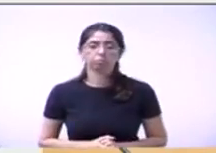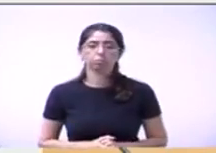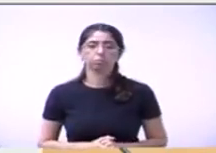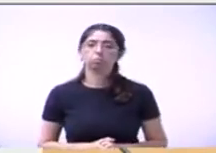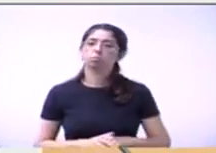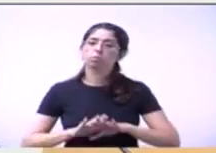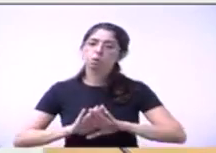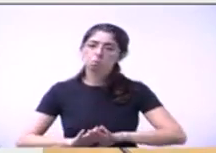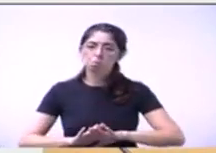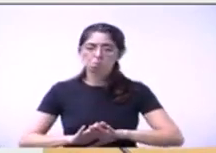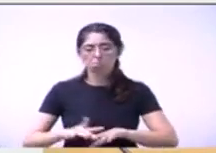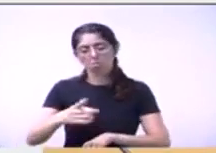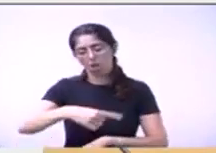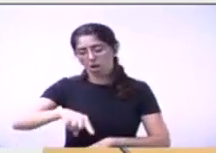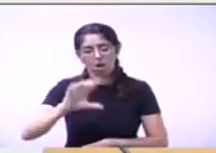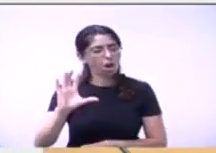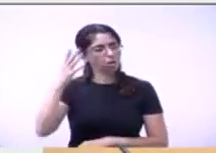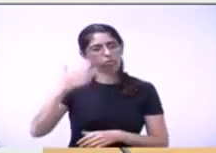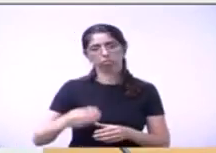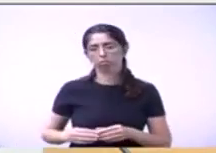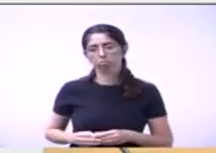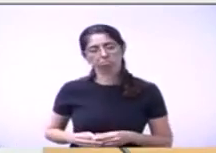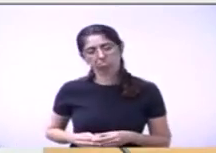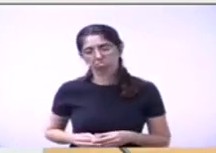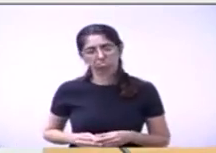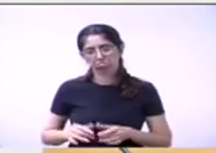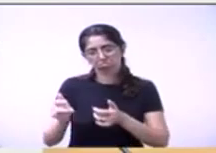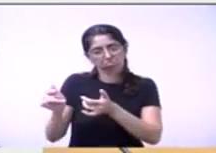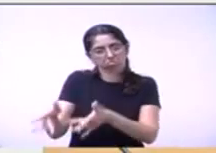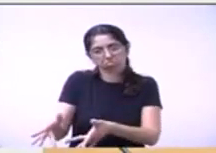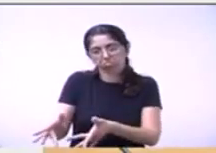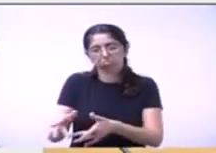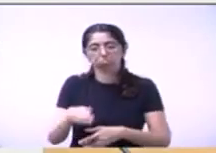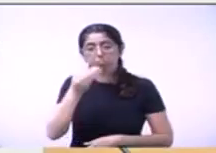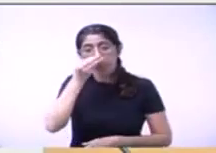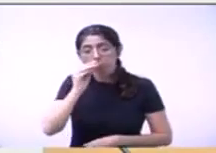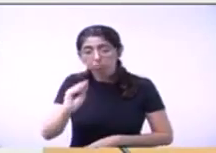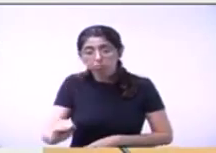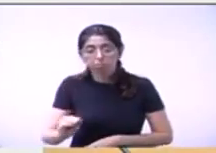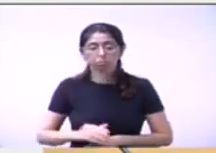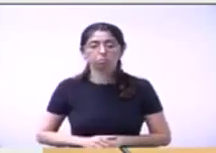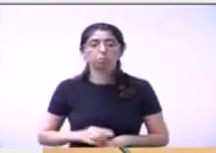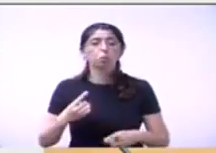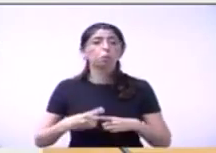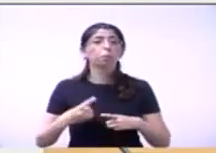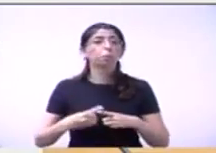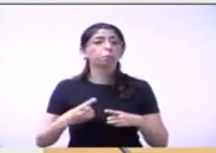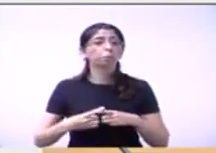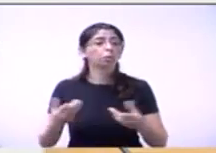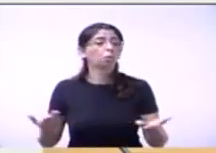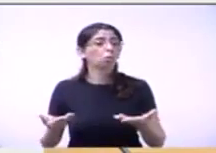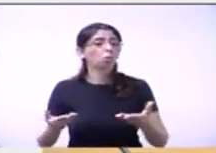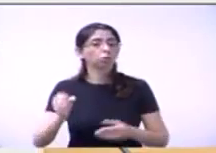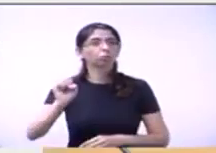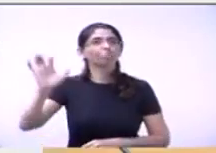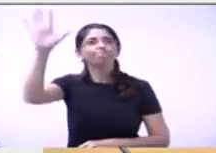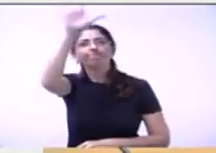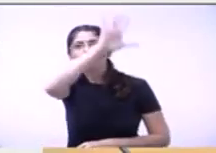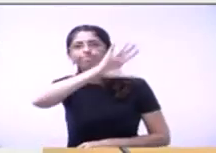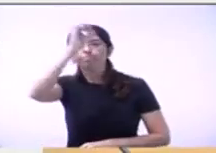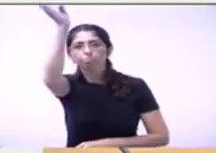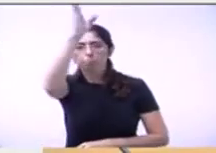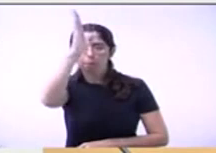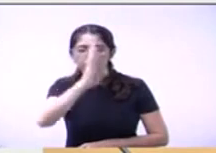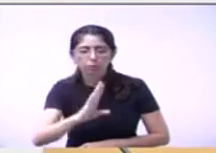saíram por conta do que está acontecendo, e as pessoas, às vezes, não têm